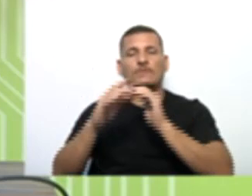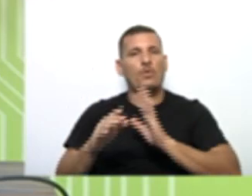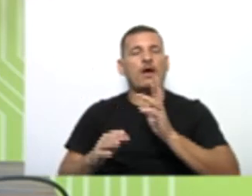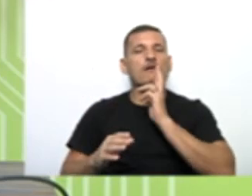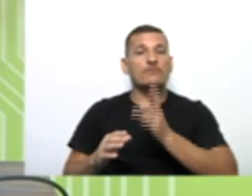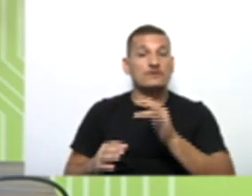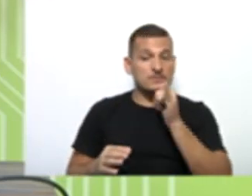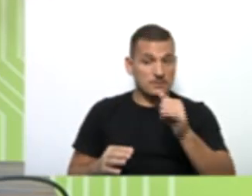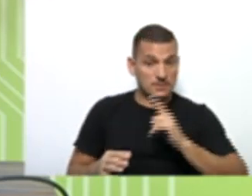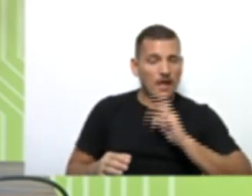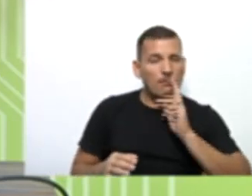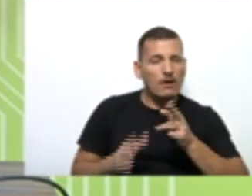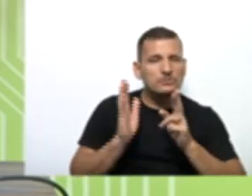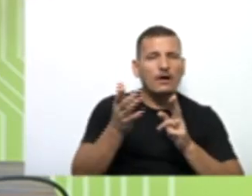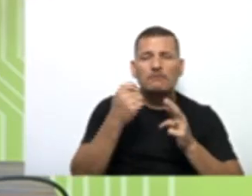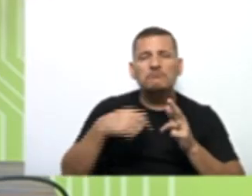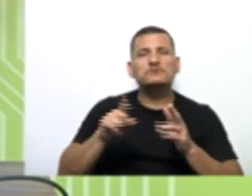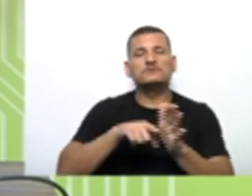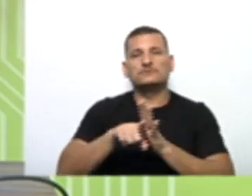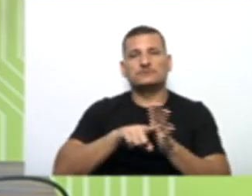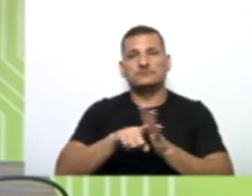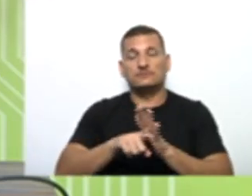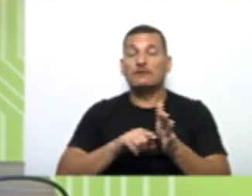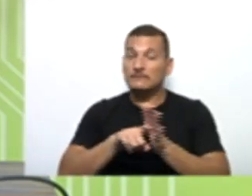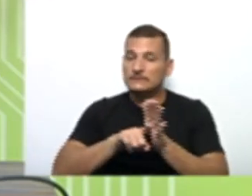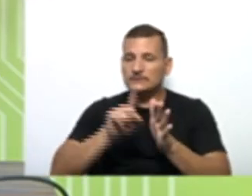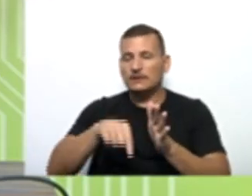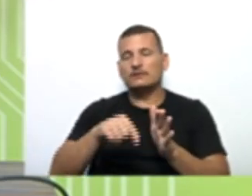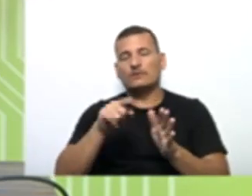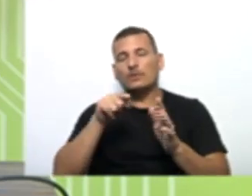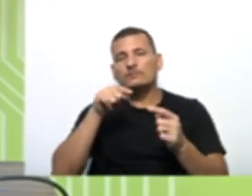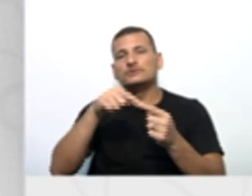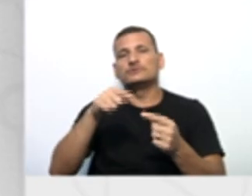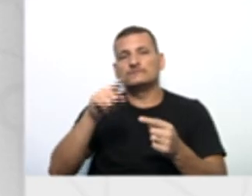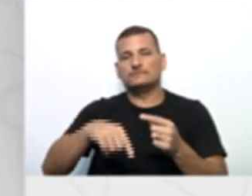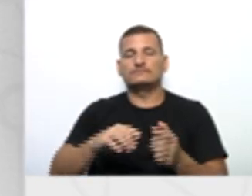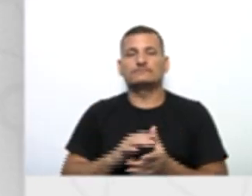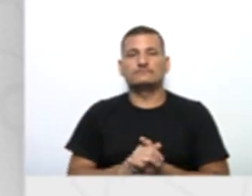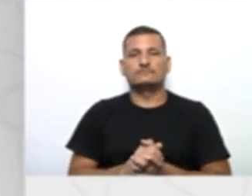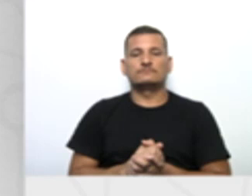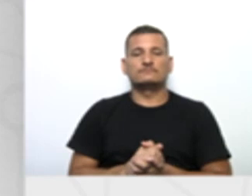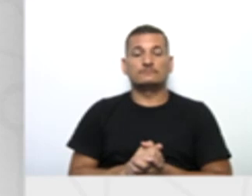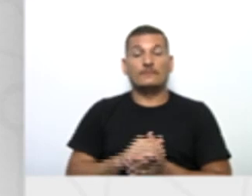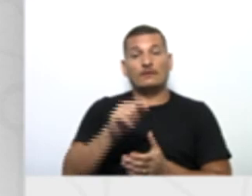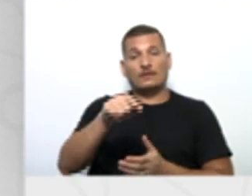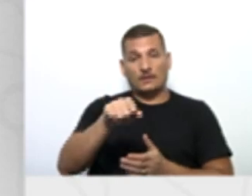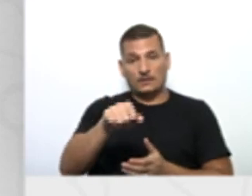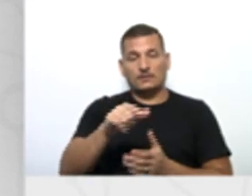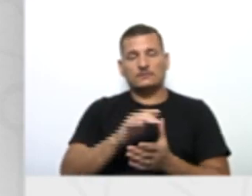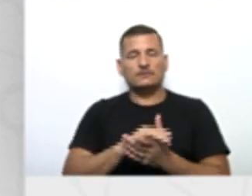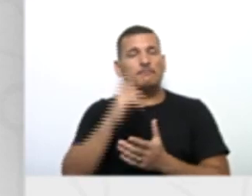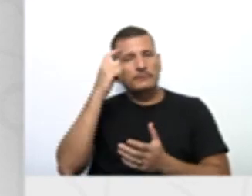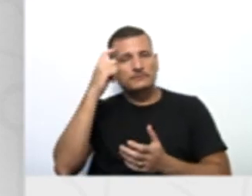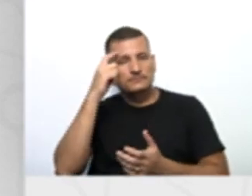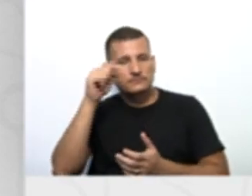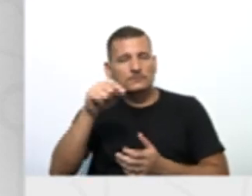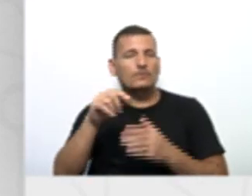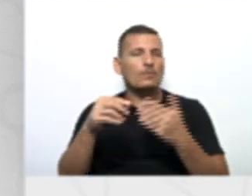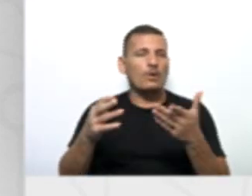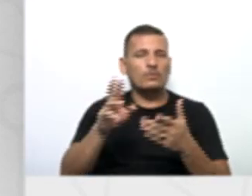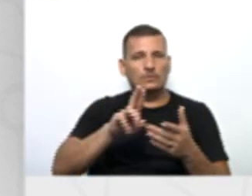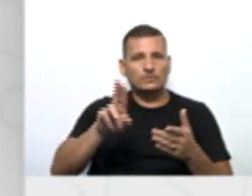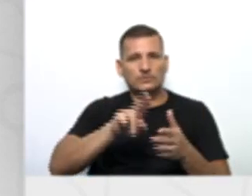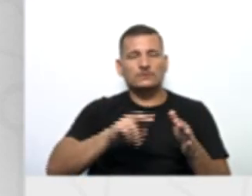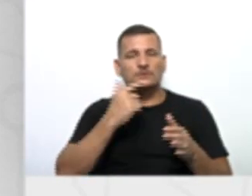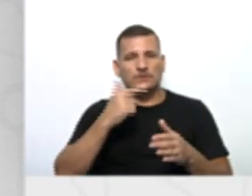não precisava pesquisar. A pesquisa é justamente para isso. E aí, traçada essas hipóteses, eu vou traçar o método, que